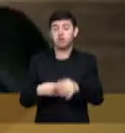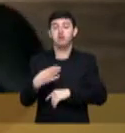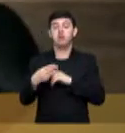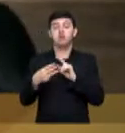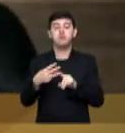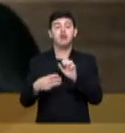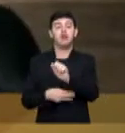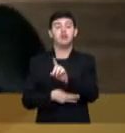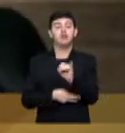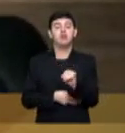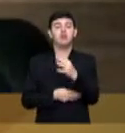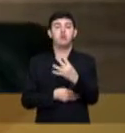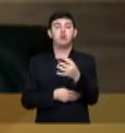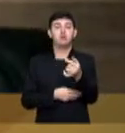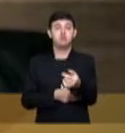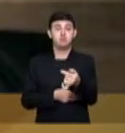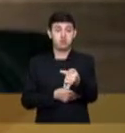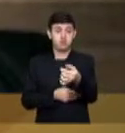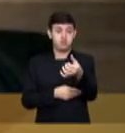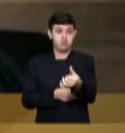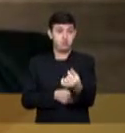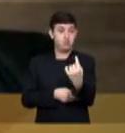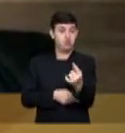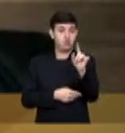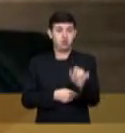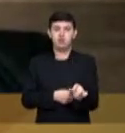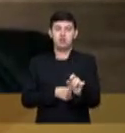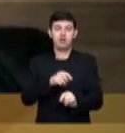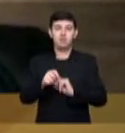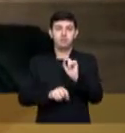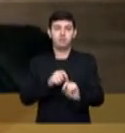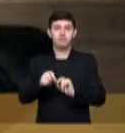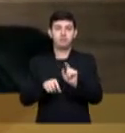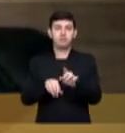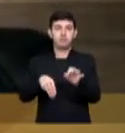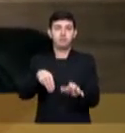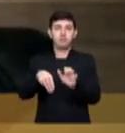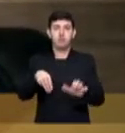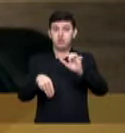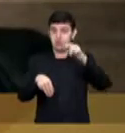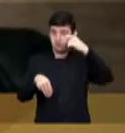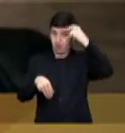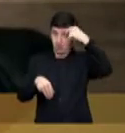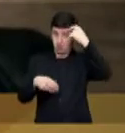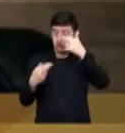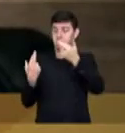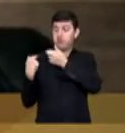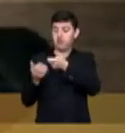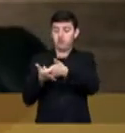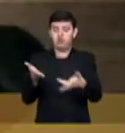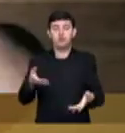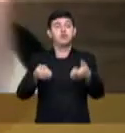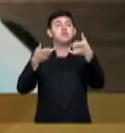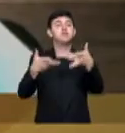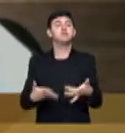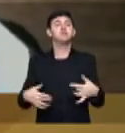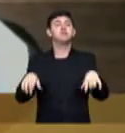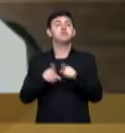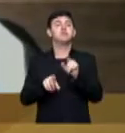4761, da relatoria do eminente ministro Luiz Roberto Barroso, para sustentar o que entende ser a